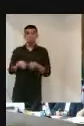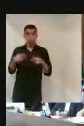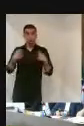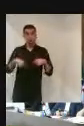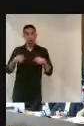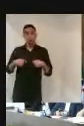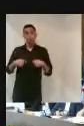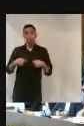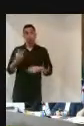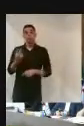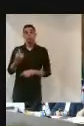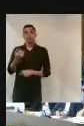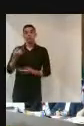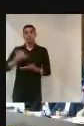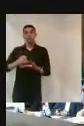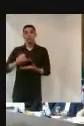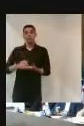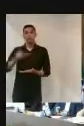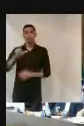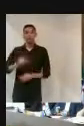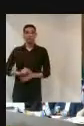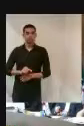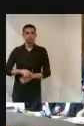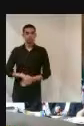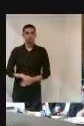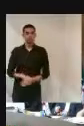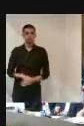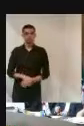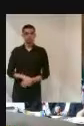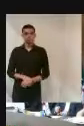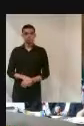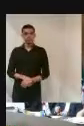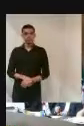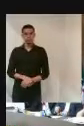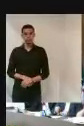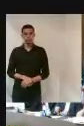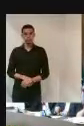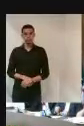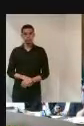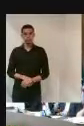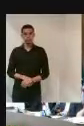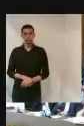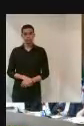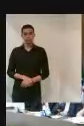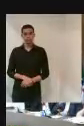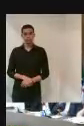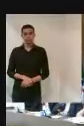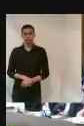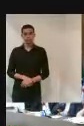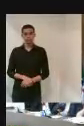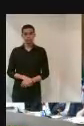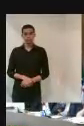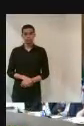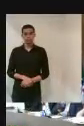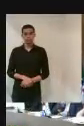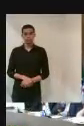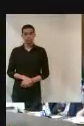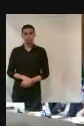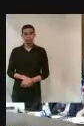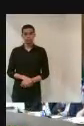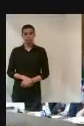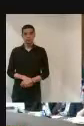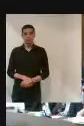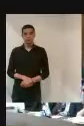cadeia tributária. A gente precisa dar condição do reciclável ser ingressado no mercado sem causar uma bitributação e